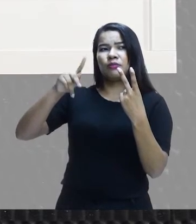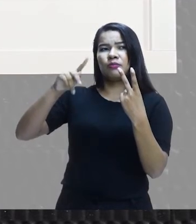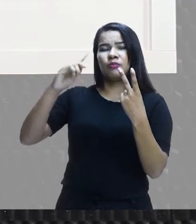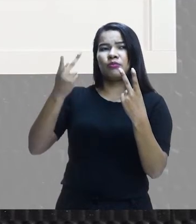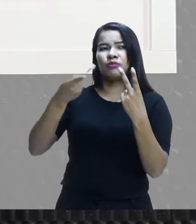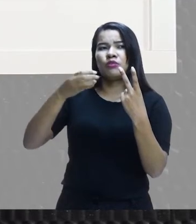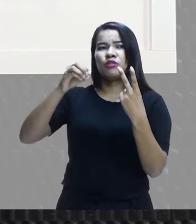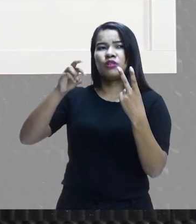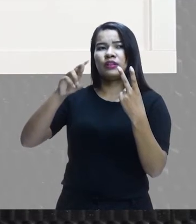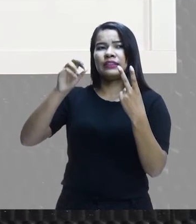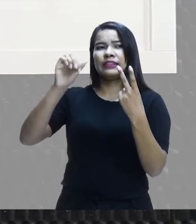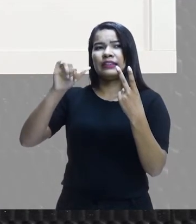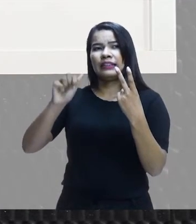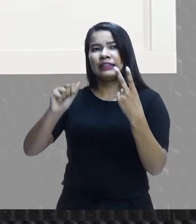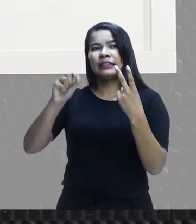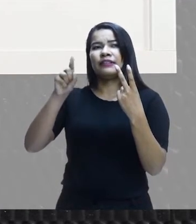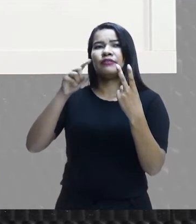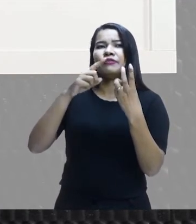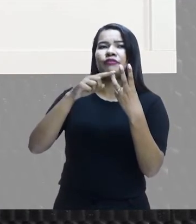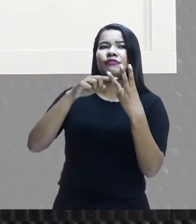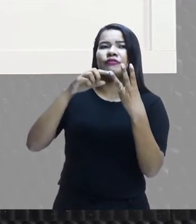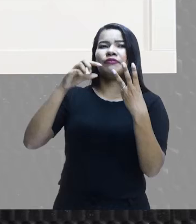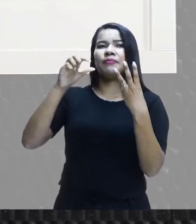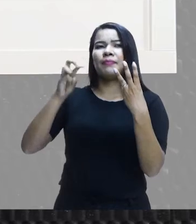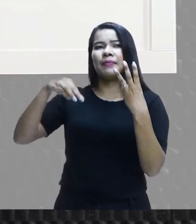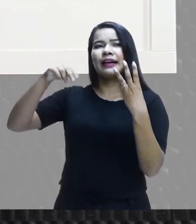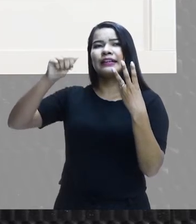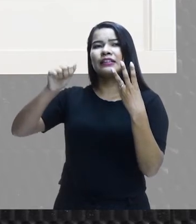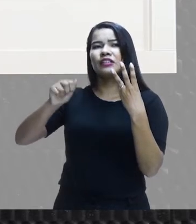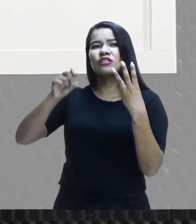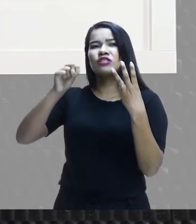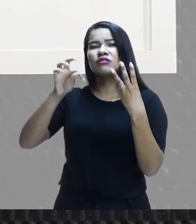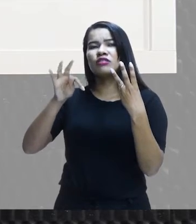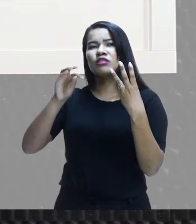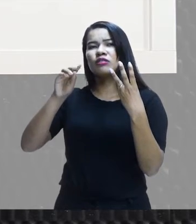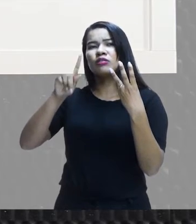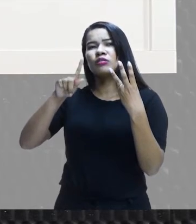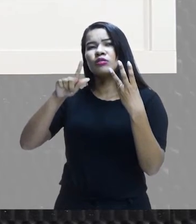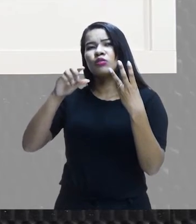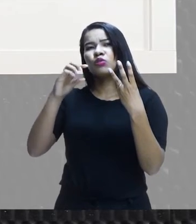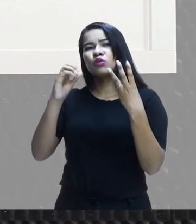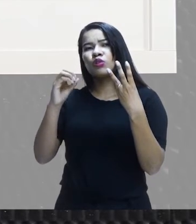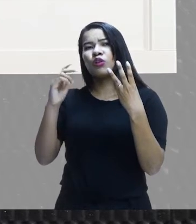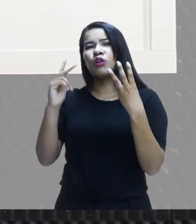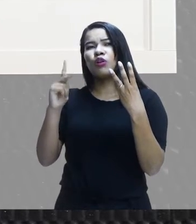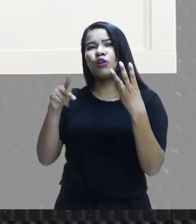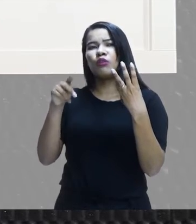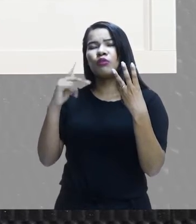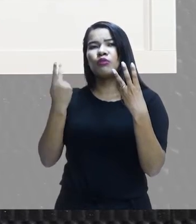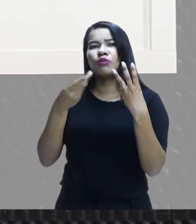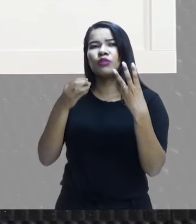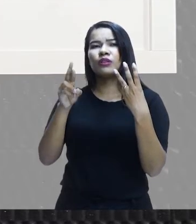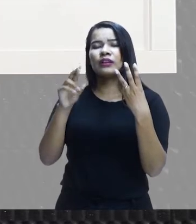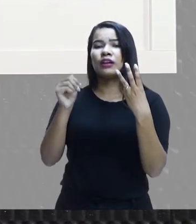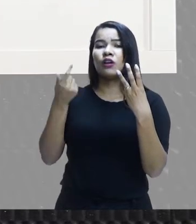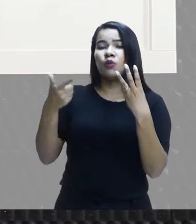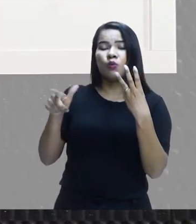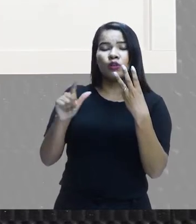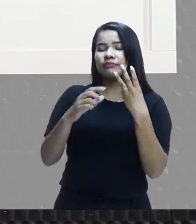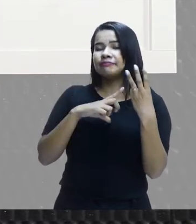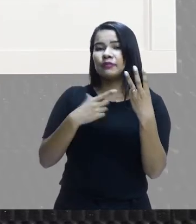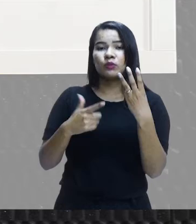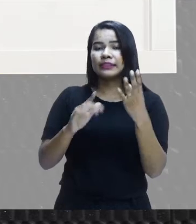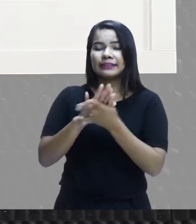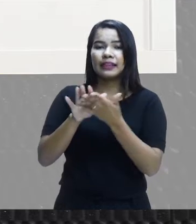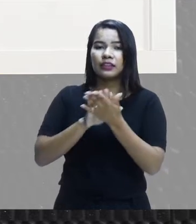apicomplexa, eles são desprovidos, obviamente, tá, ok? Seus representantes são desprovidos de estrutura de locomoção. Eu vou te mostrar aqui alguns casos,